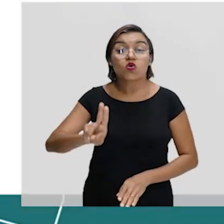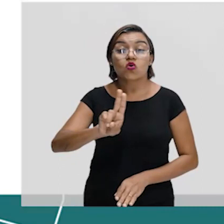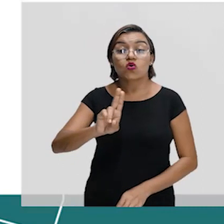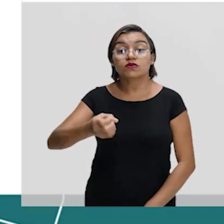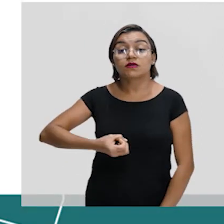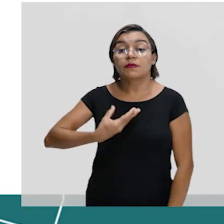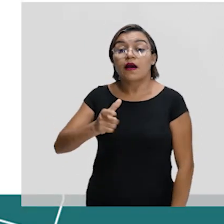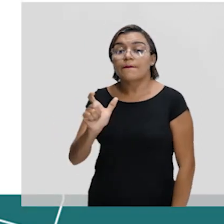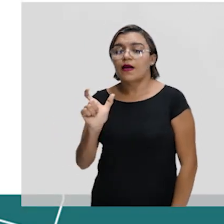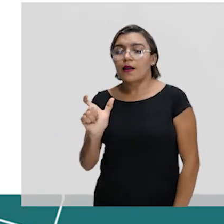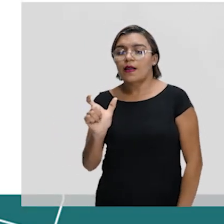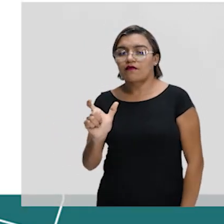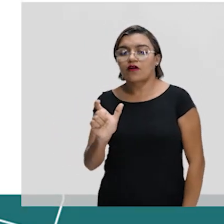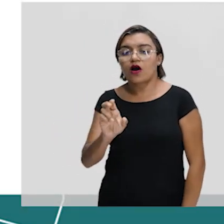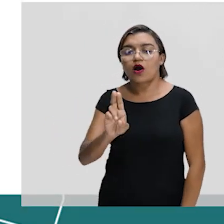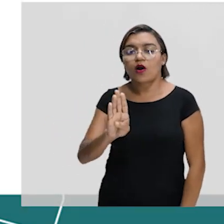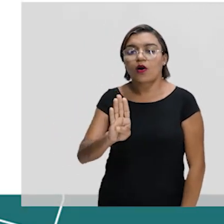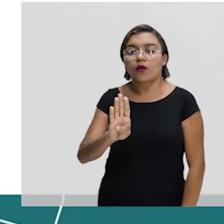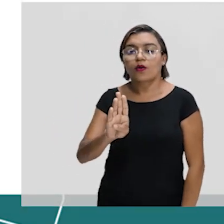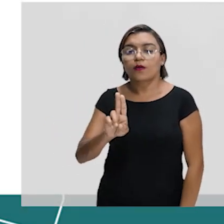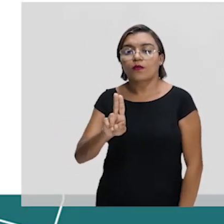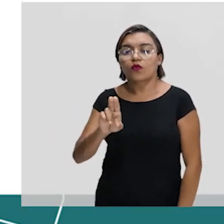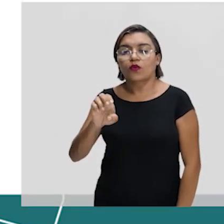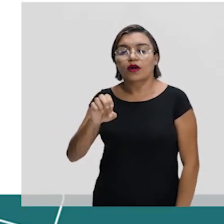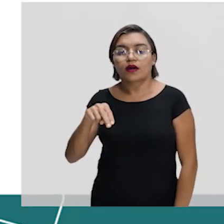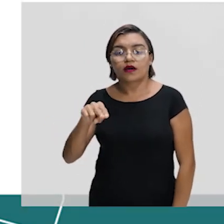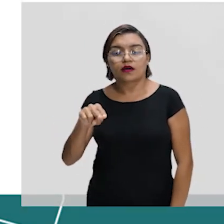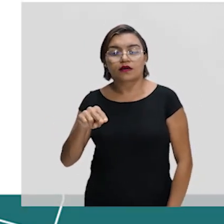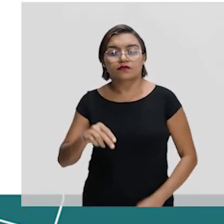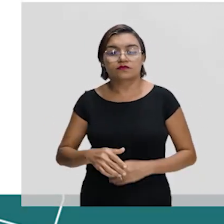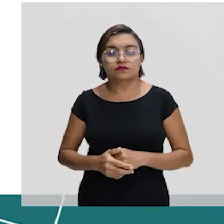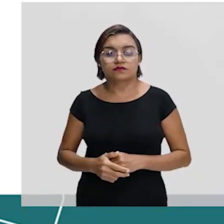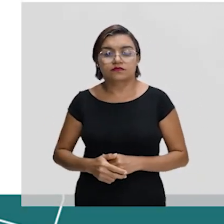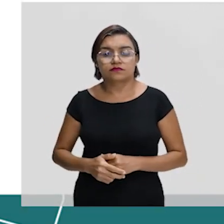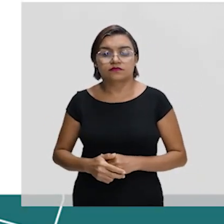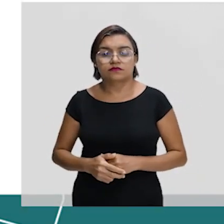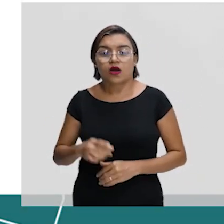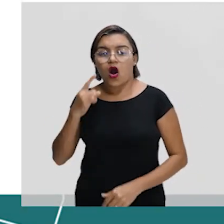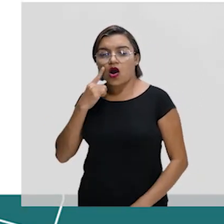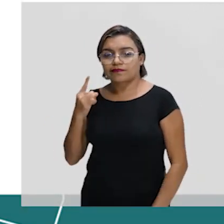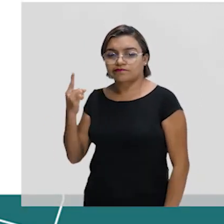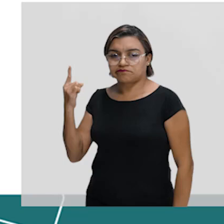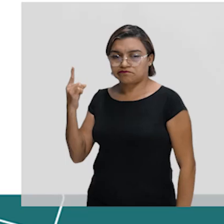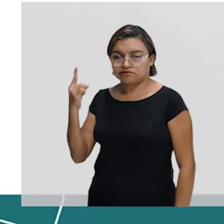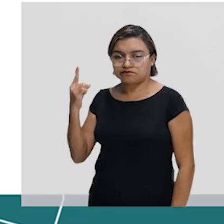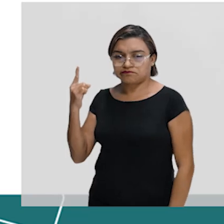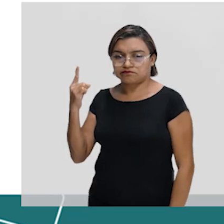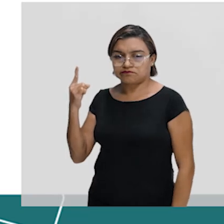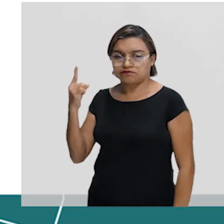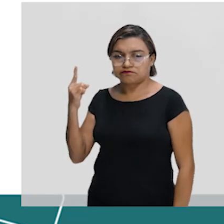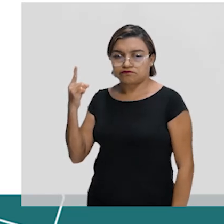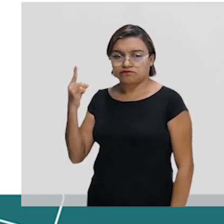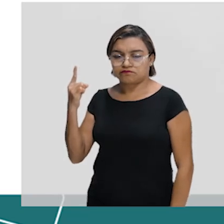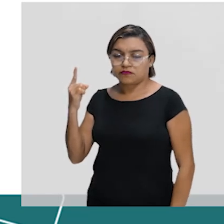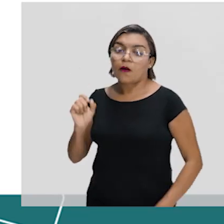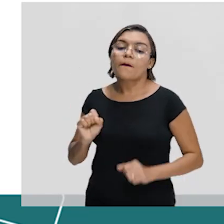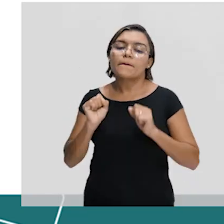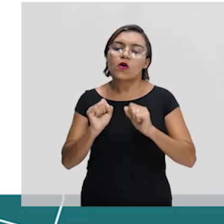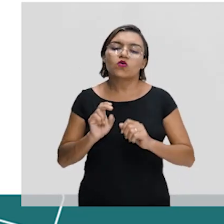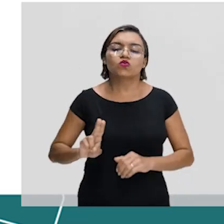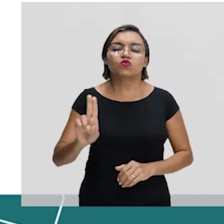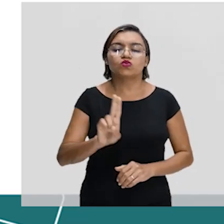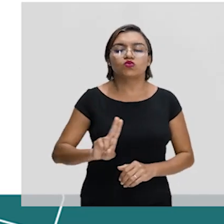buen provecho, tá? Para dizer bom apetite ou bom proveito. Então, eu posso utilizar